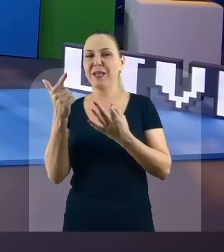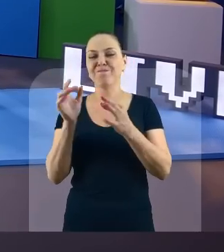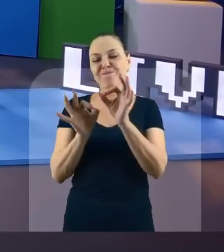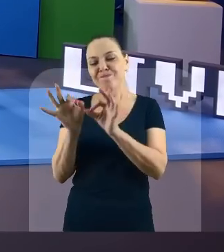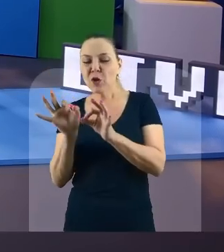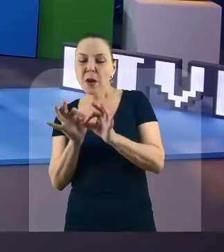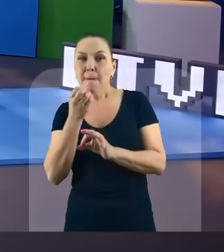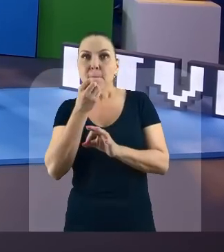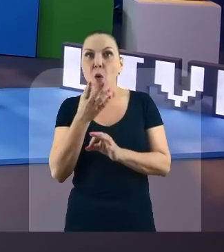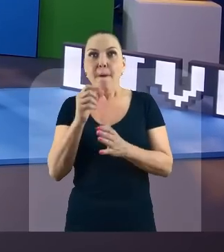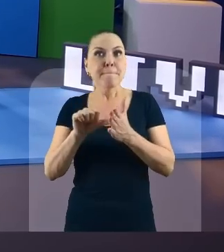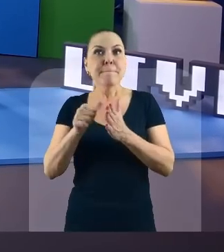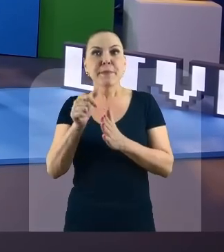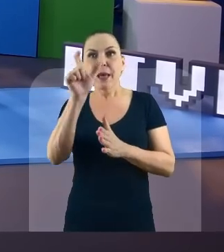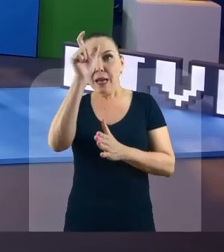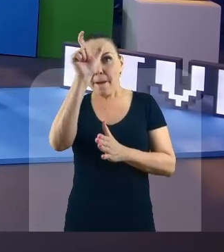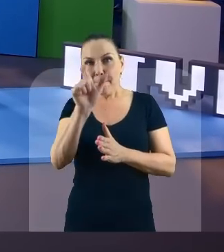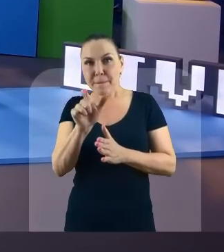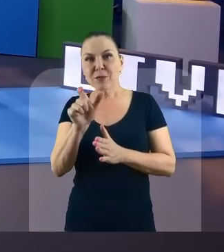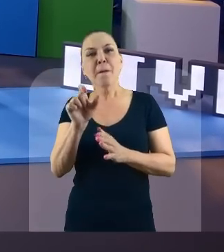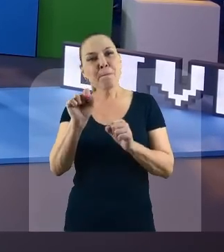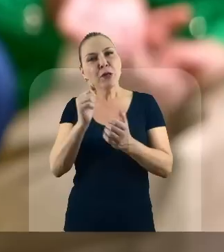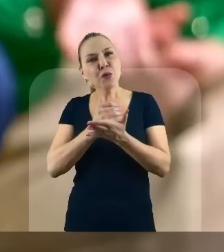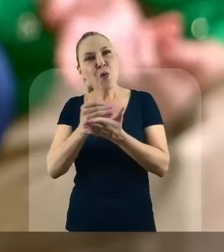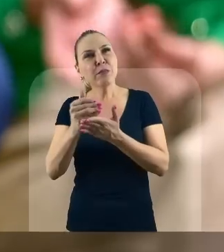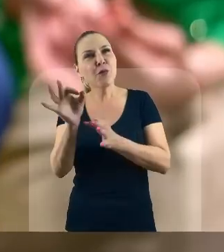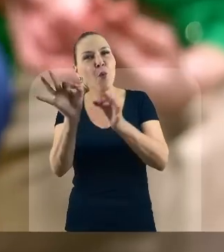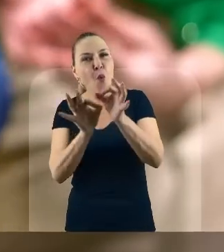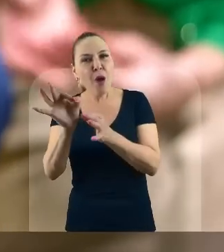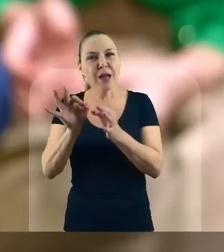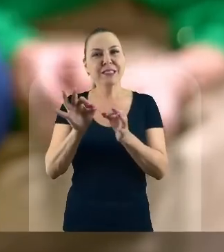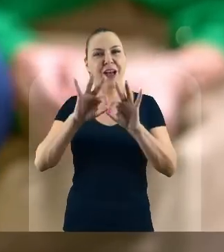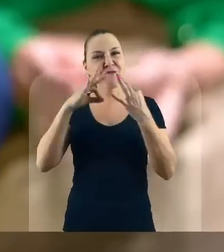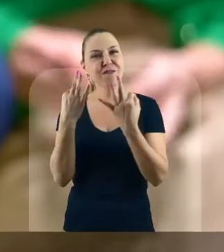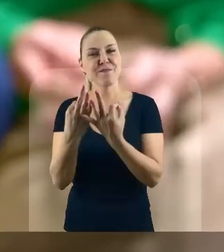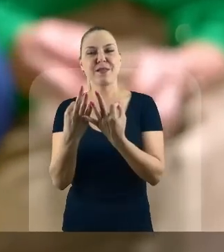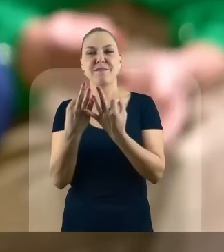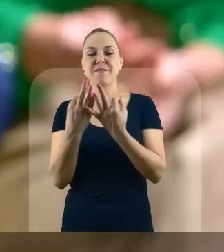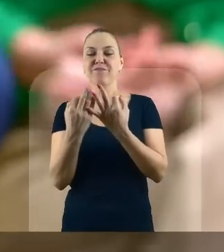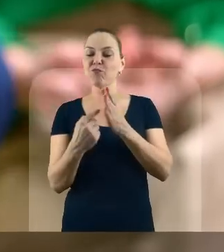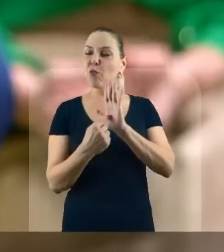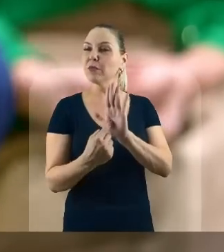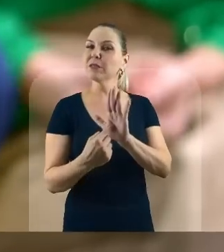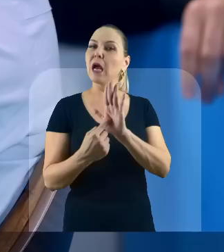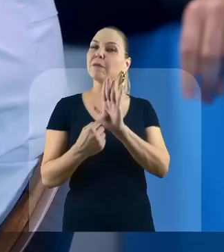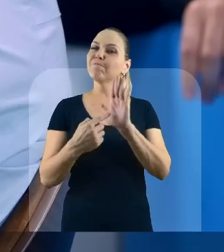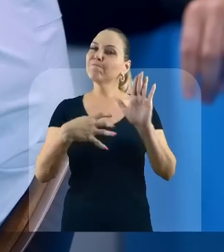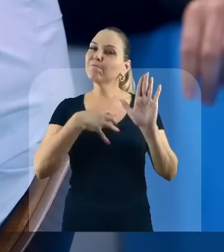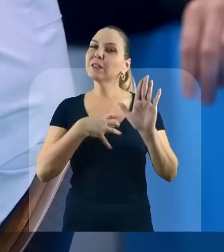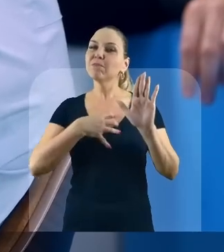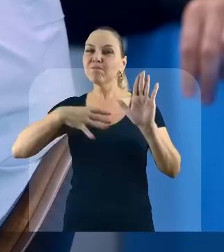você pode ser a primeira pessoa a estruturar aquilo lá. Você pode ser a primeira pessoa a dar um sentido para aquilo. E para que